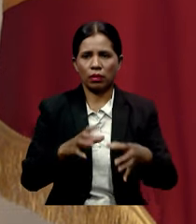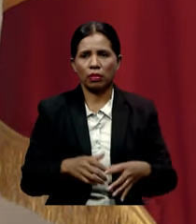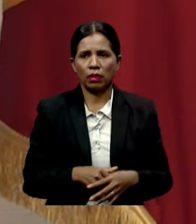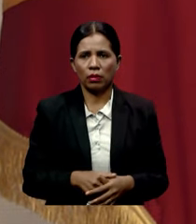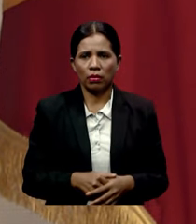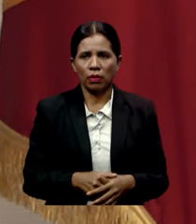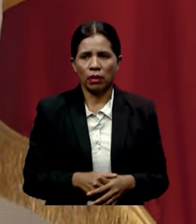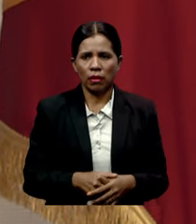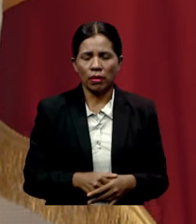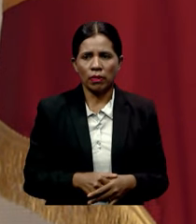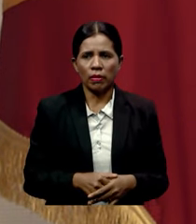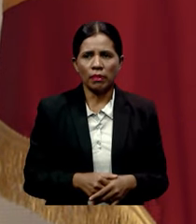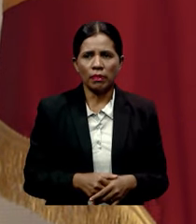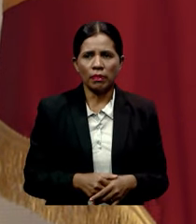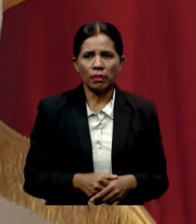mas